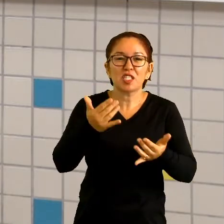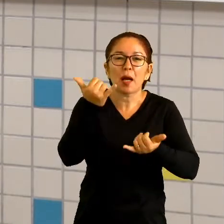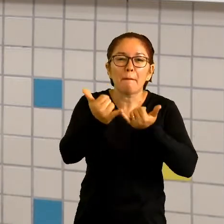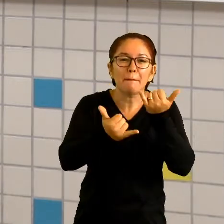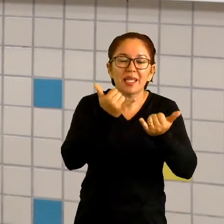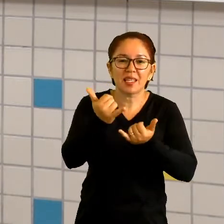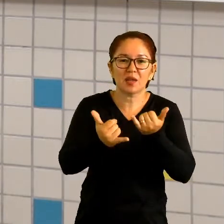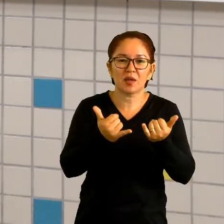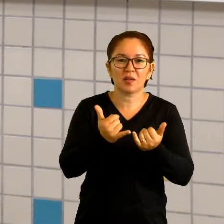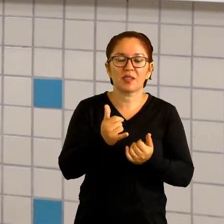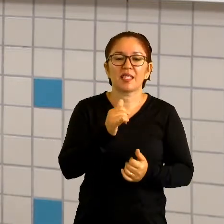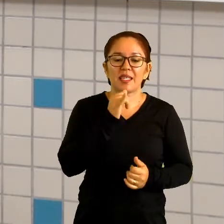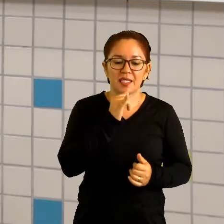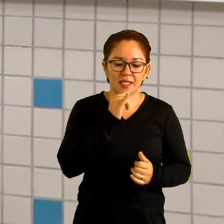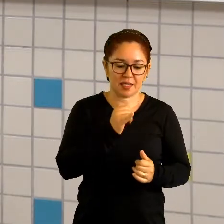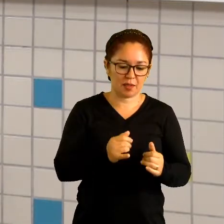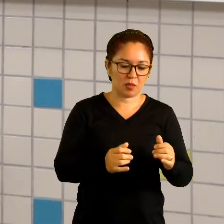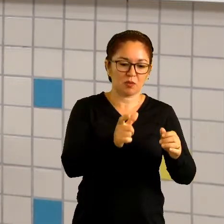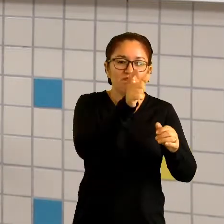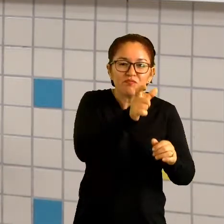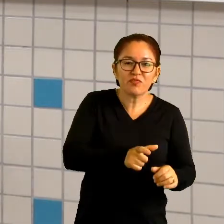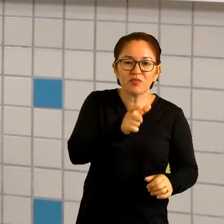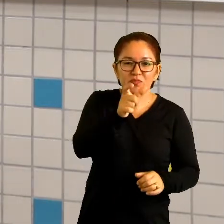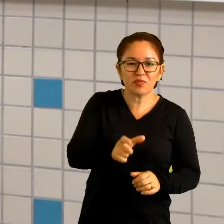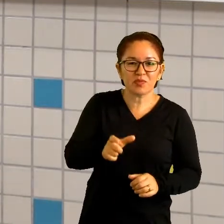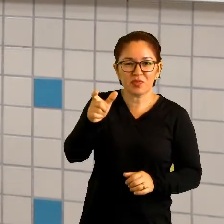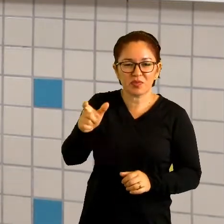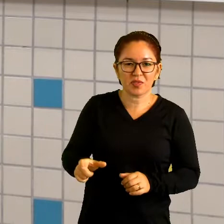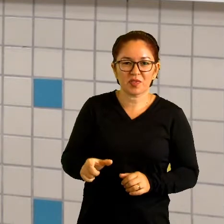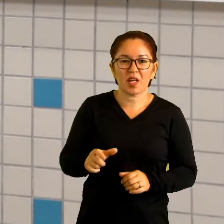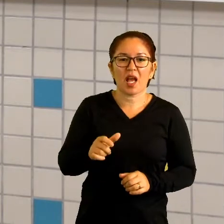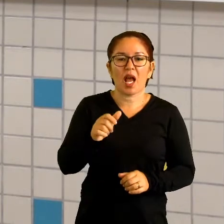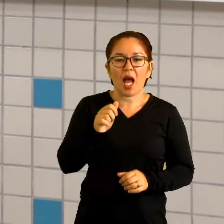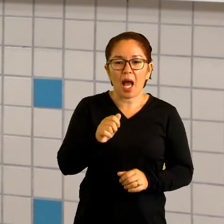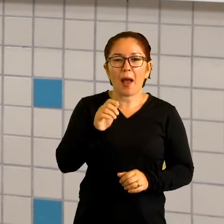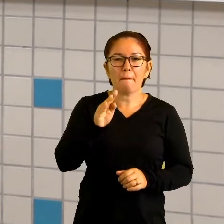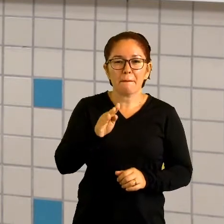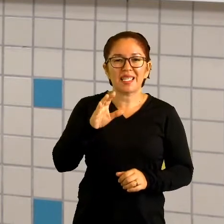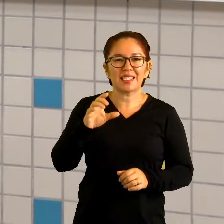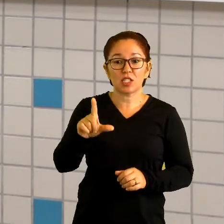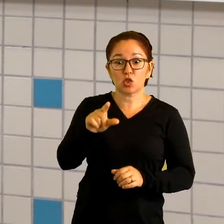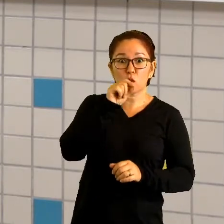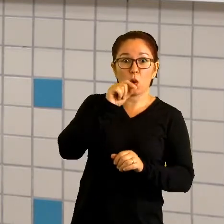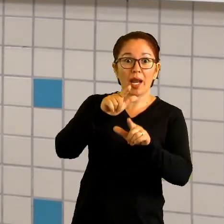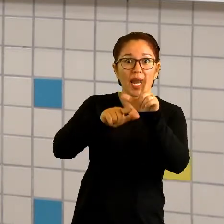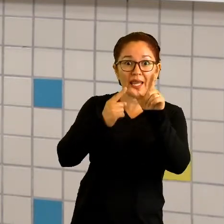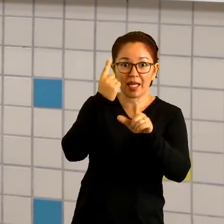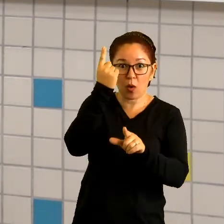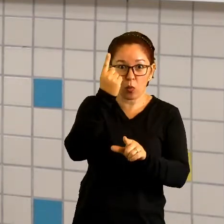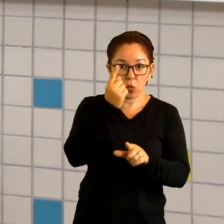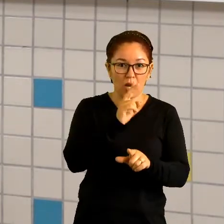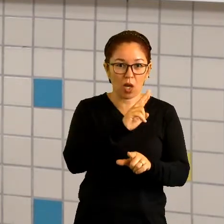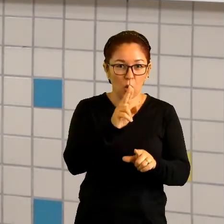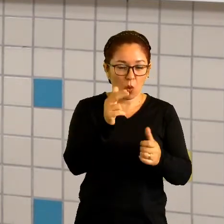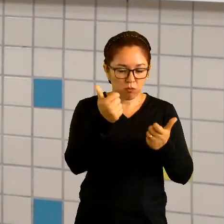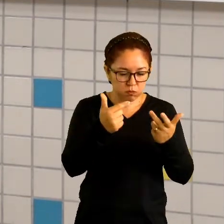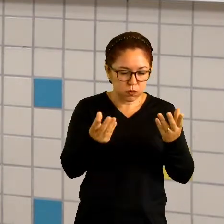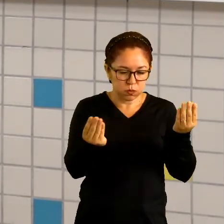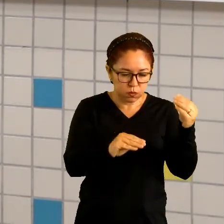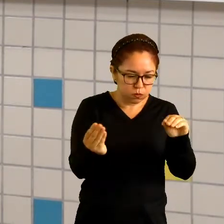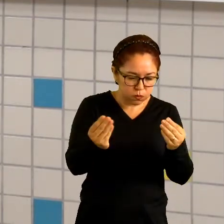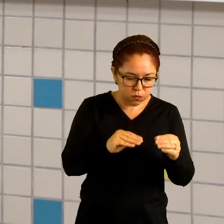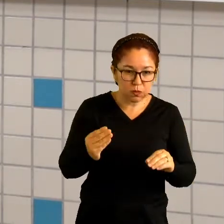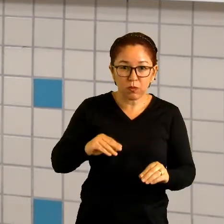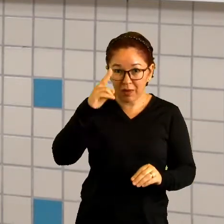de adedonha? Aquela brincadeira que reúne-se lá uns 3, 4 e aí colocam-se os dedos e coloca A, B,